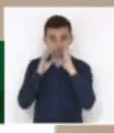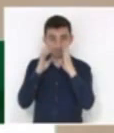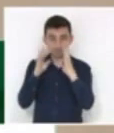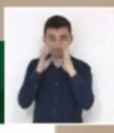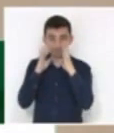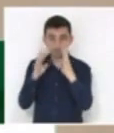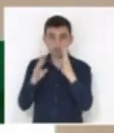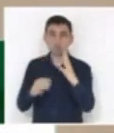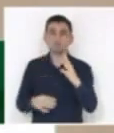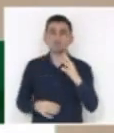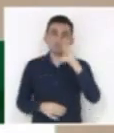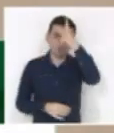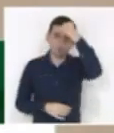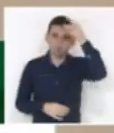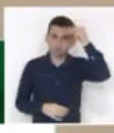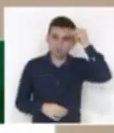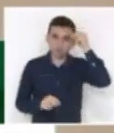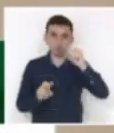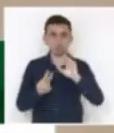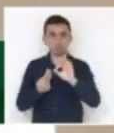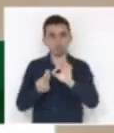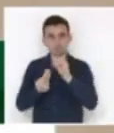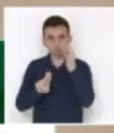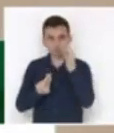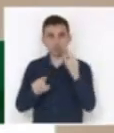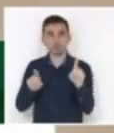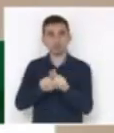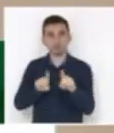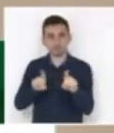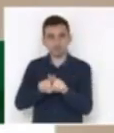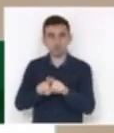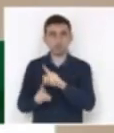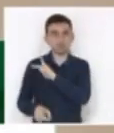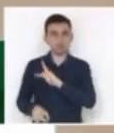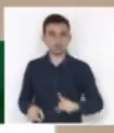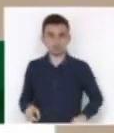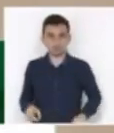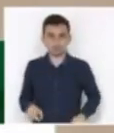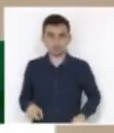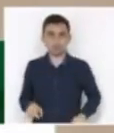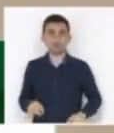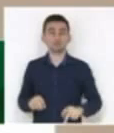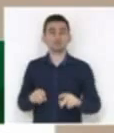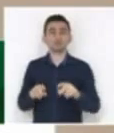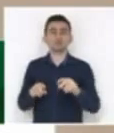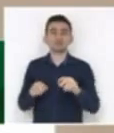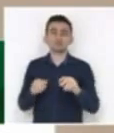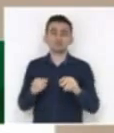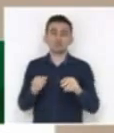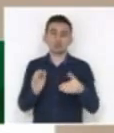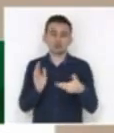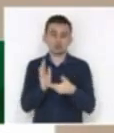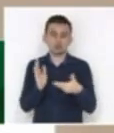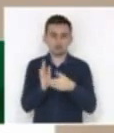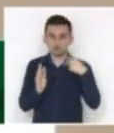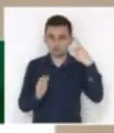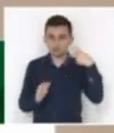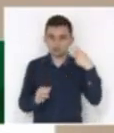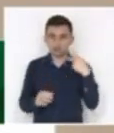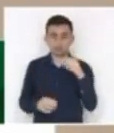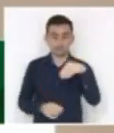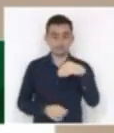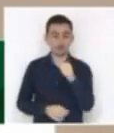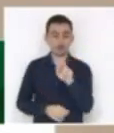do prefeito de Uruçanga, bem como também do presidente da Câmara de Vereadores de Uruçanga, que é o vereador Marcos. Então,